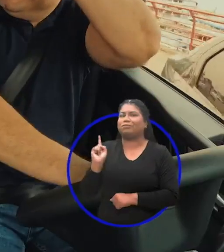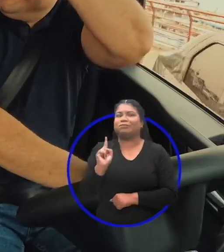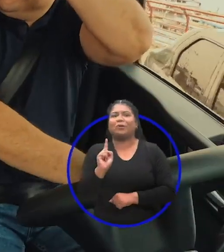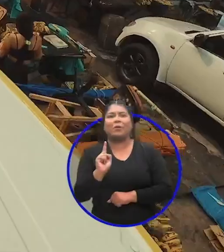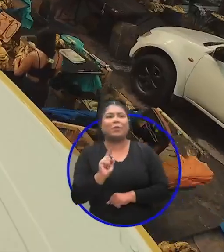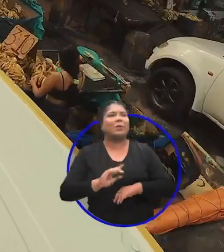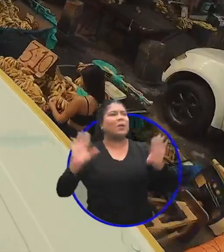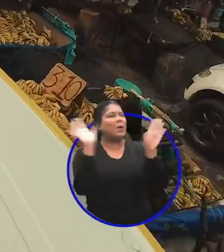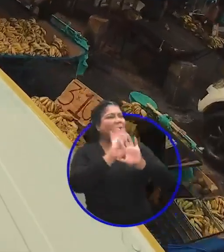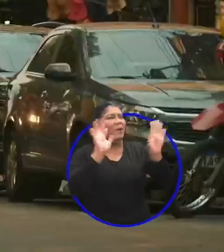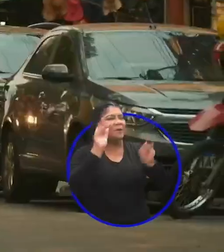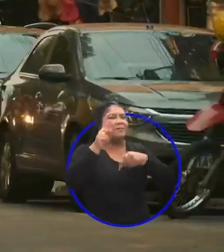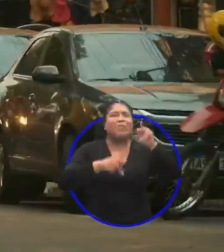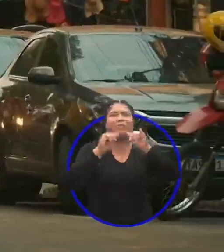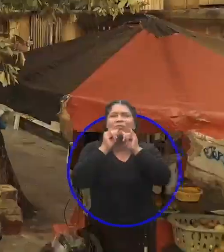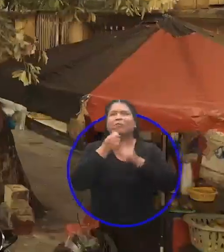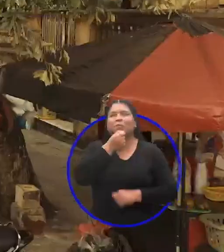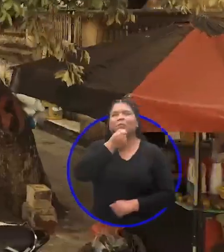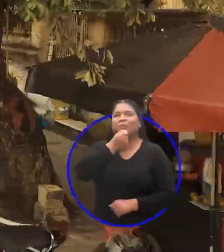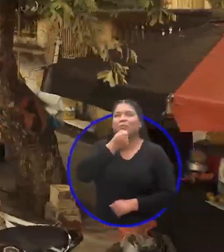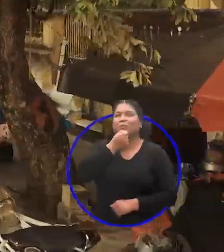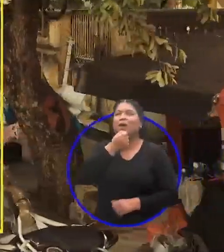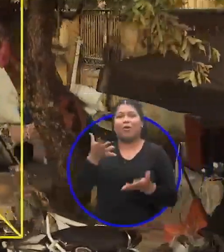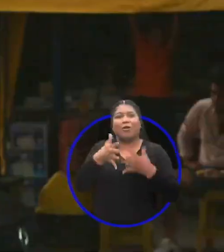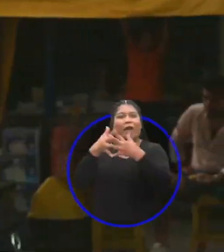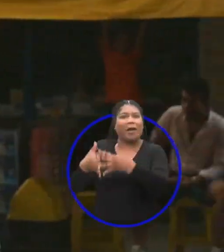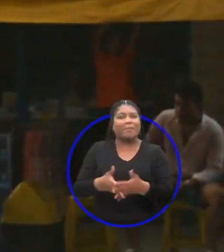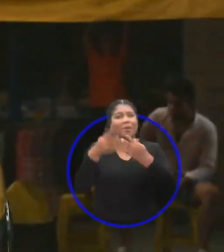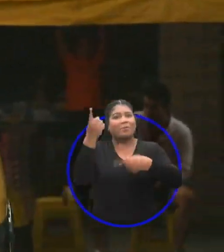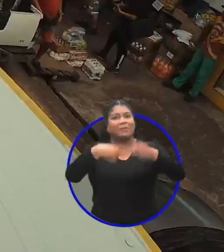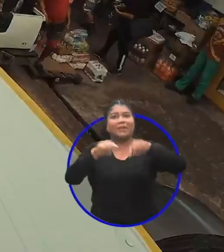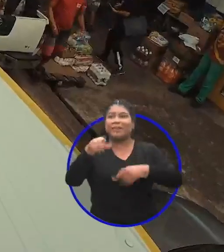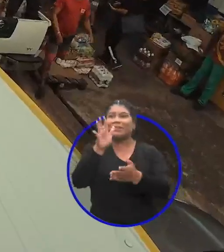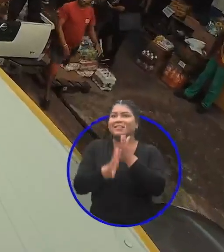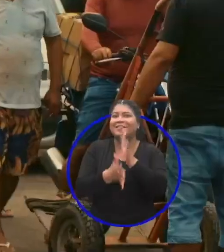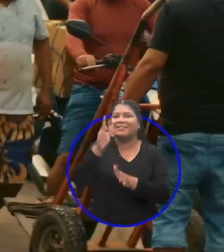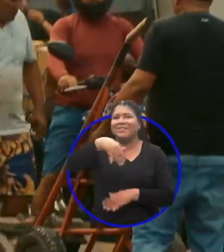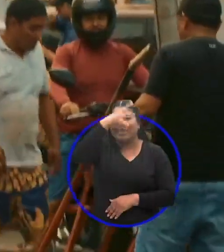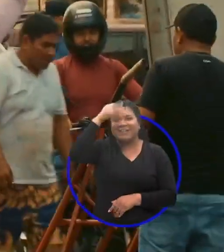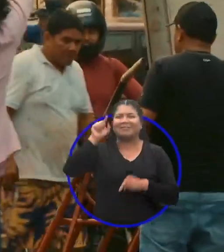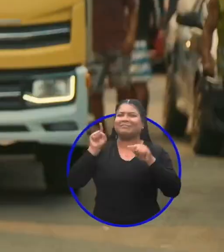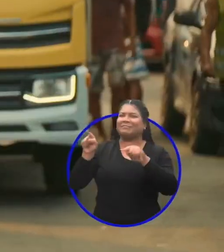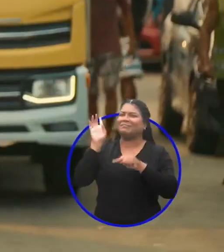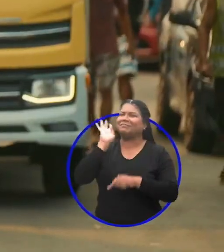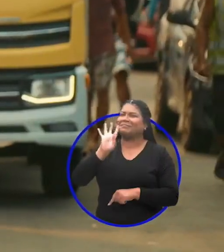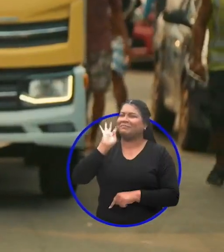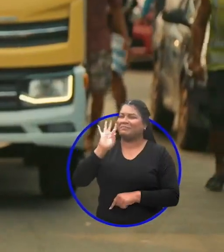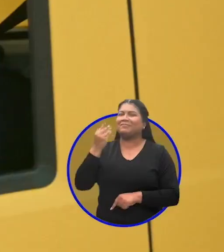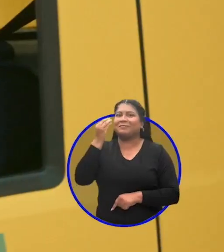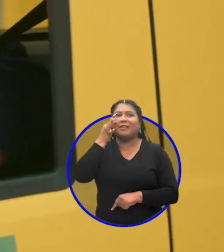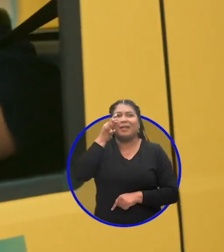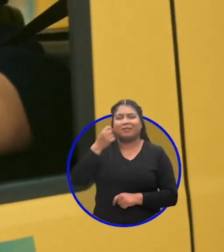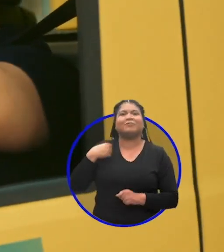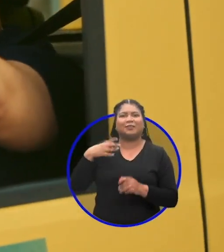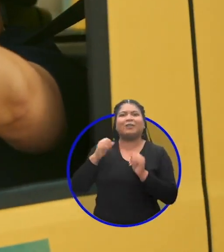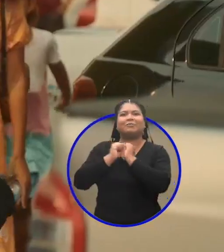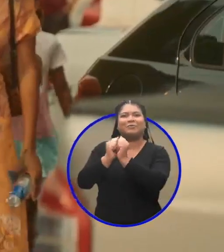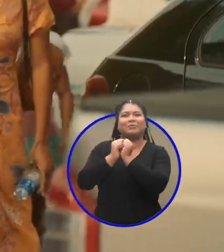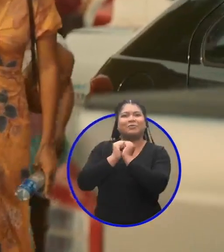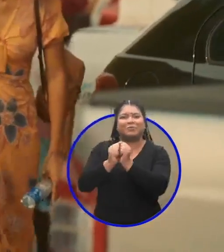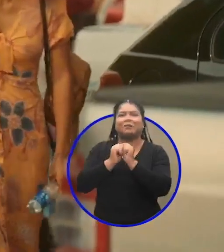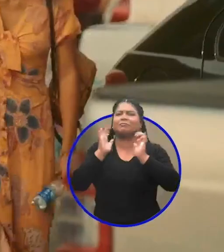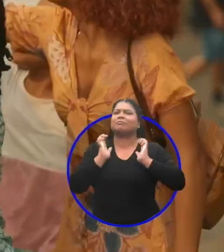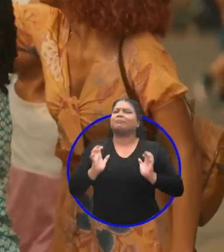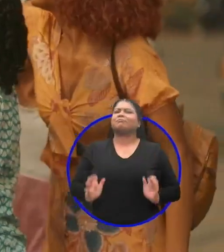chegando! Alô, meu povo! Chegou o caminhão da mudança aqui no centro da cidade de Manaus. Esse cara é boa, a gente tá junto e